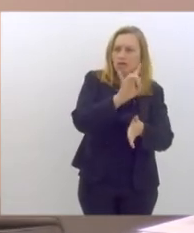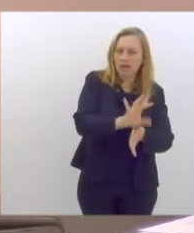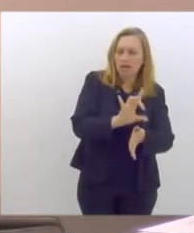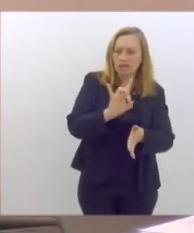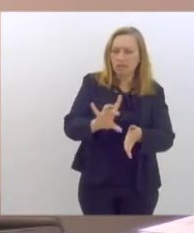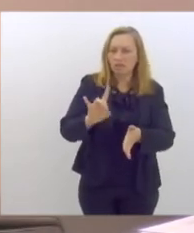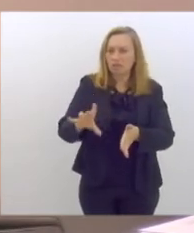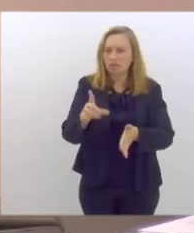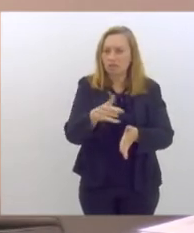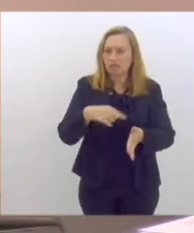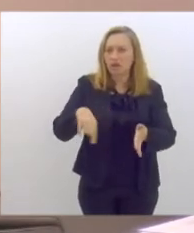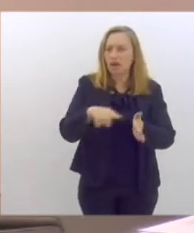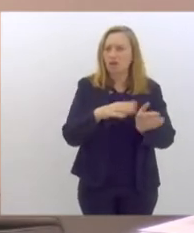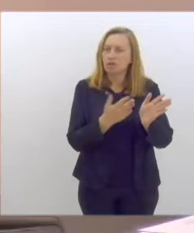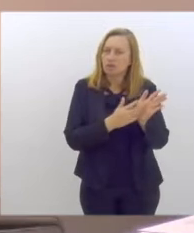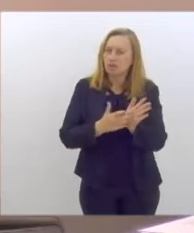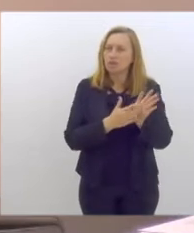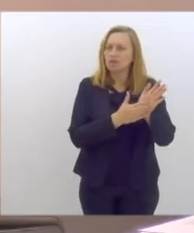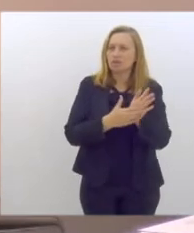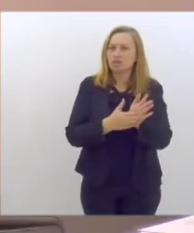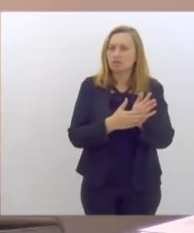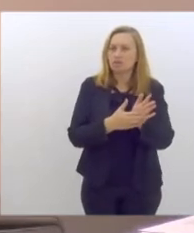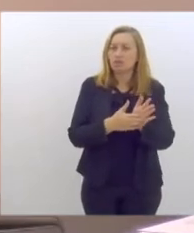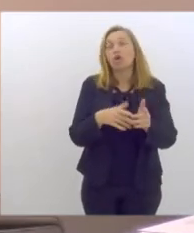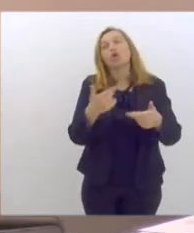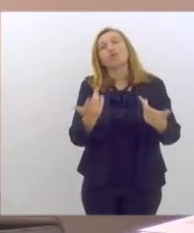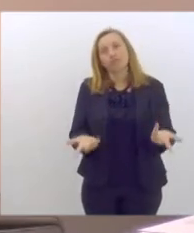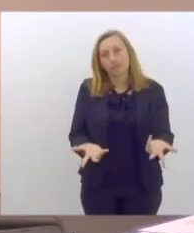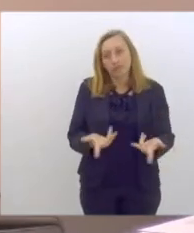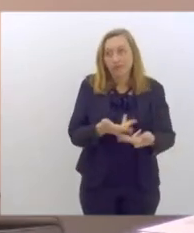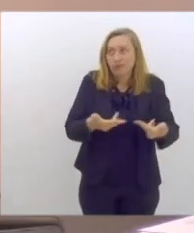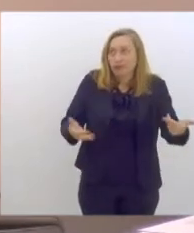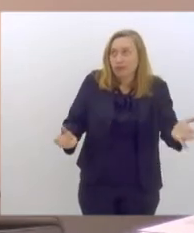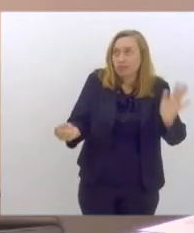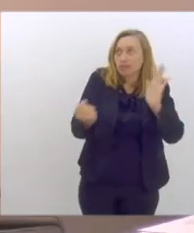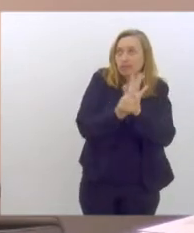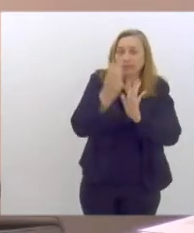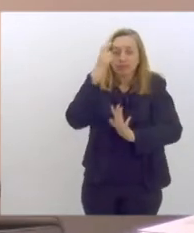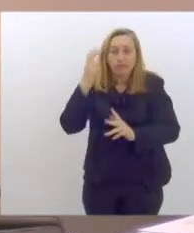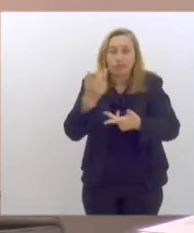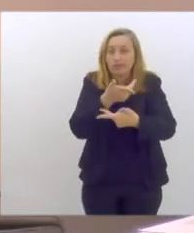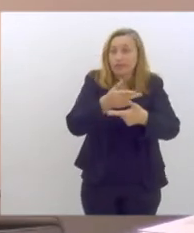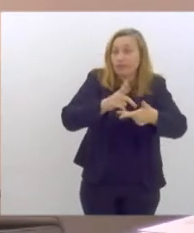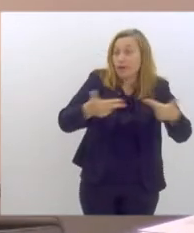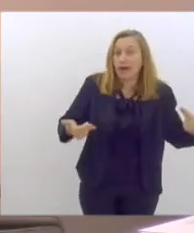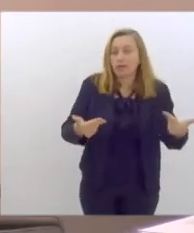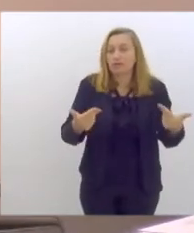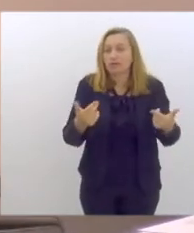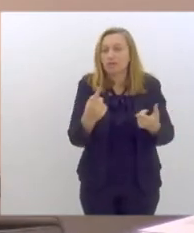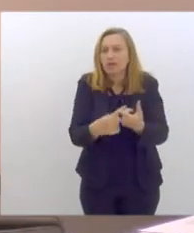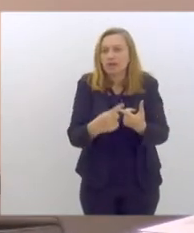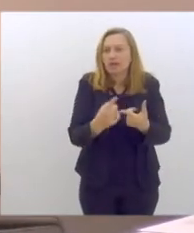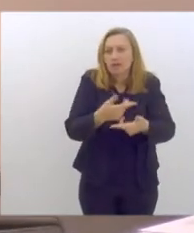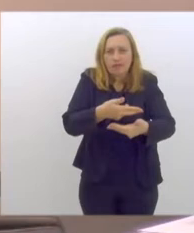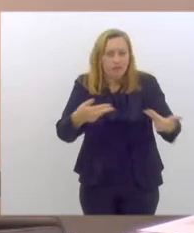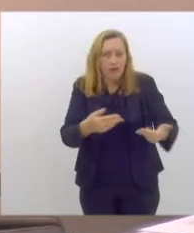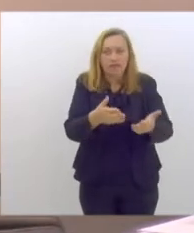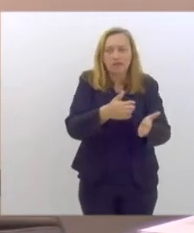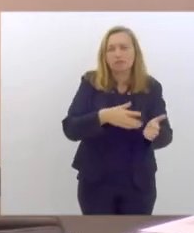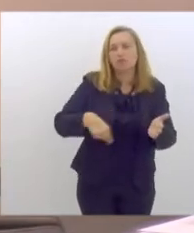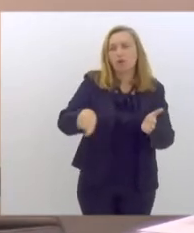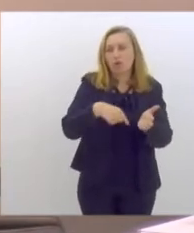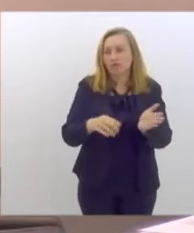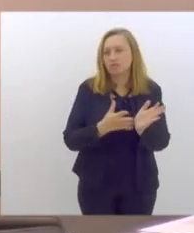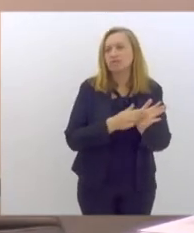uma das rodas de samba O que vai ter patrimônio imaterial de milhares porque tem centenas de roda de